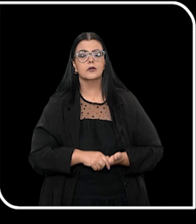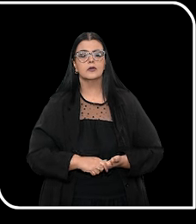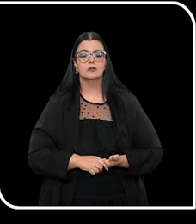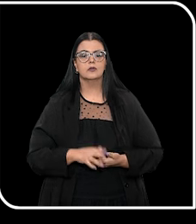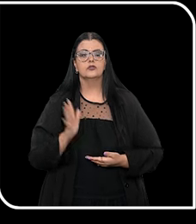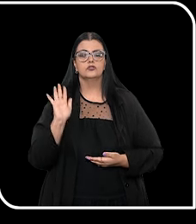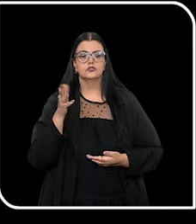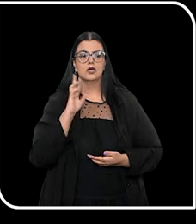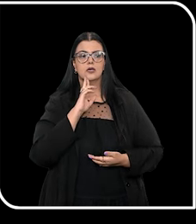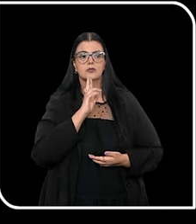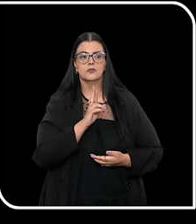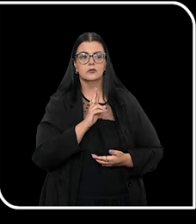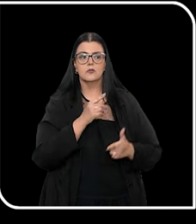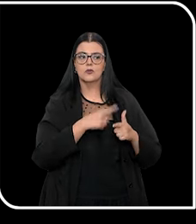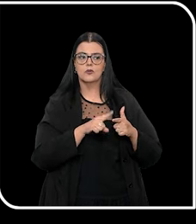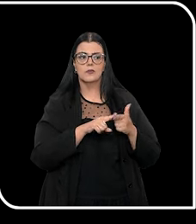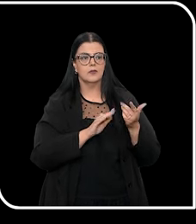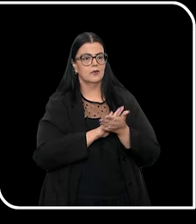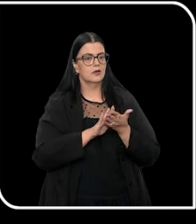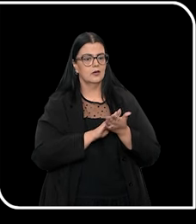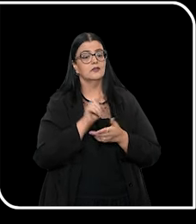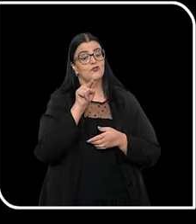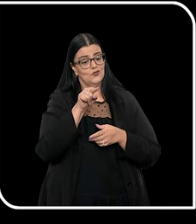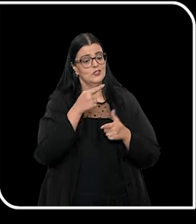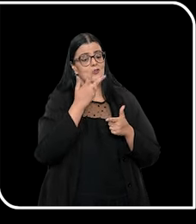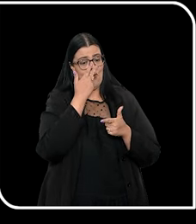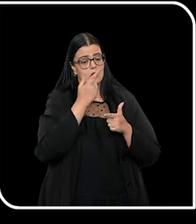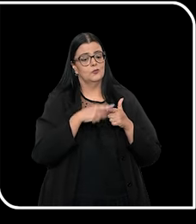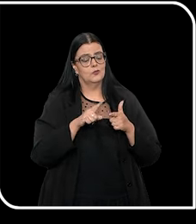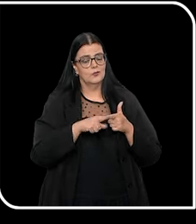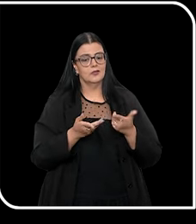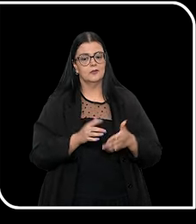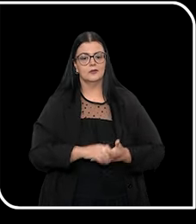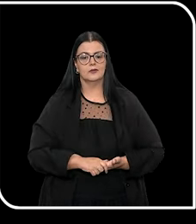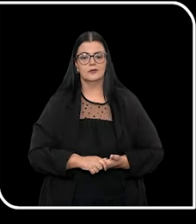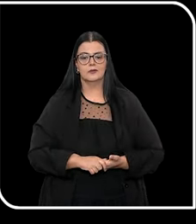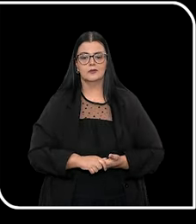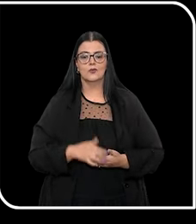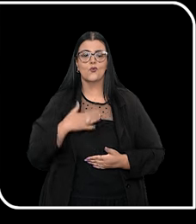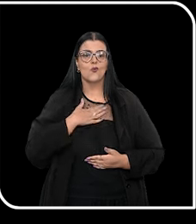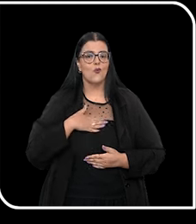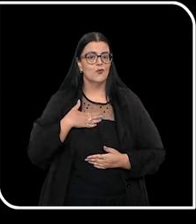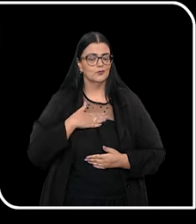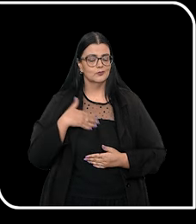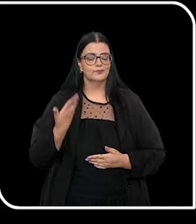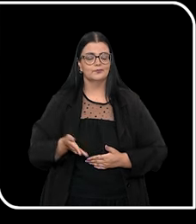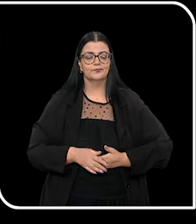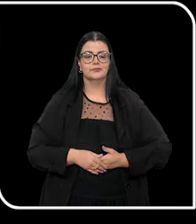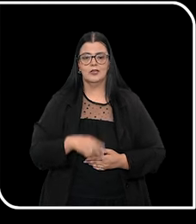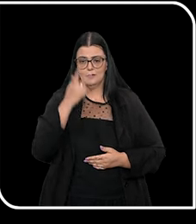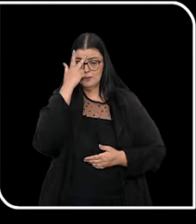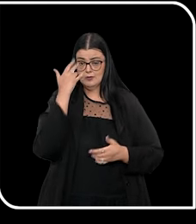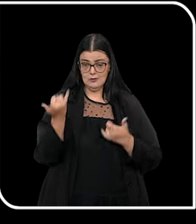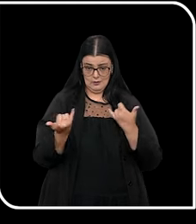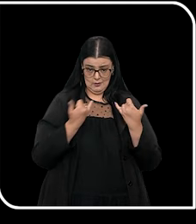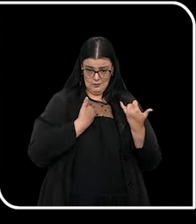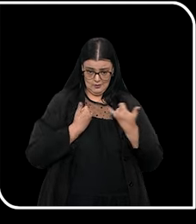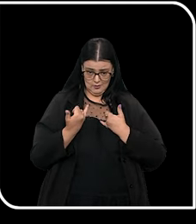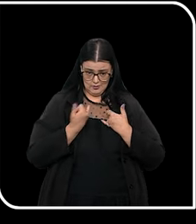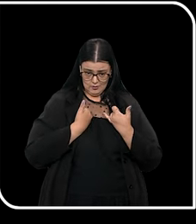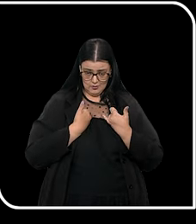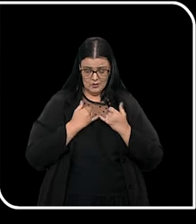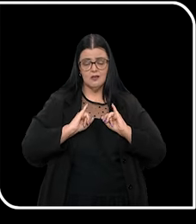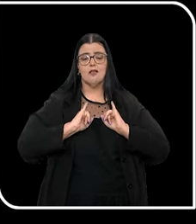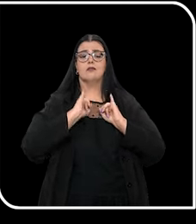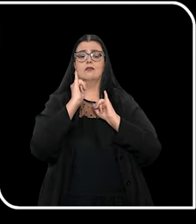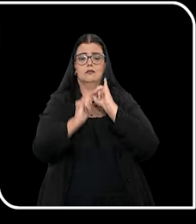tem isso Eu já respondi probleminha ele não tem nenhum talvez você tenha Ai adoro gente hoje em dia a pessoa jogo um sabonete no meu